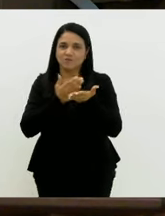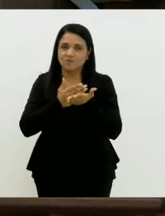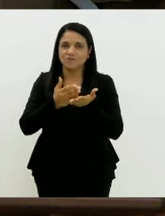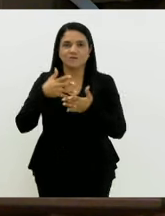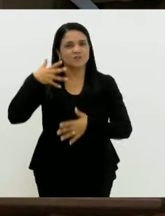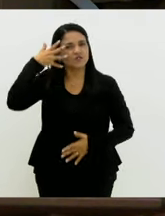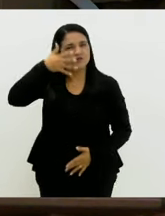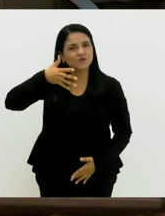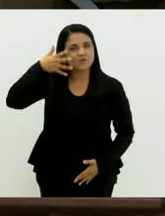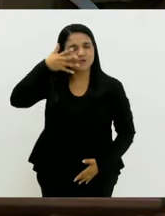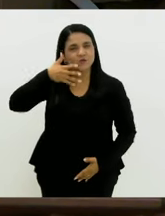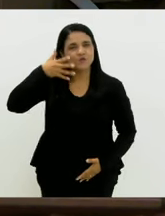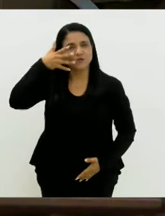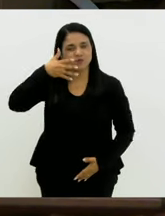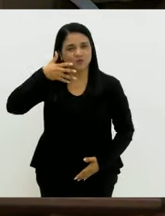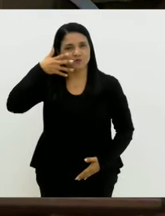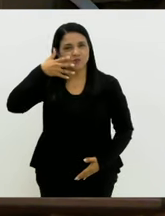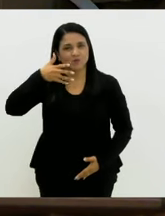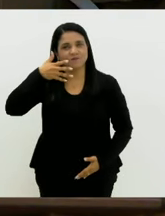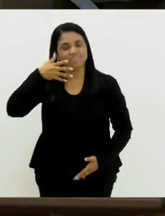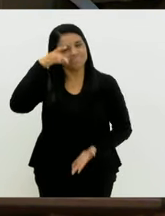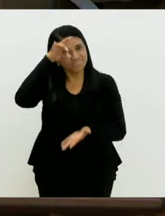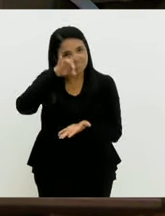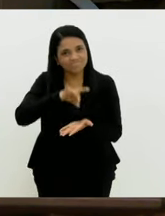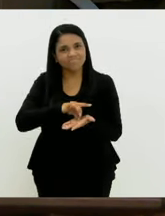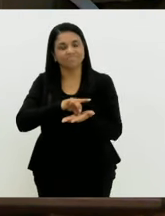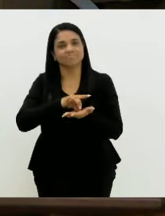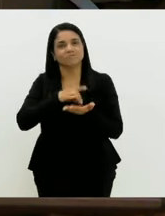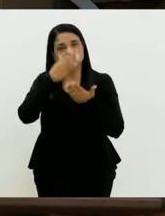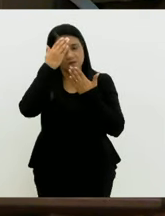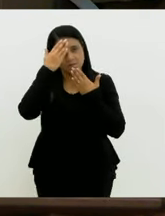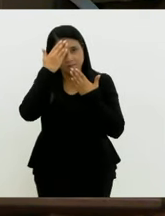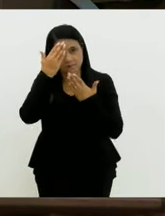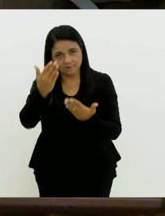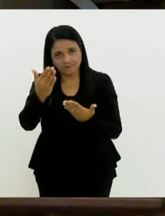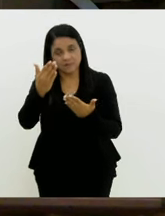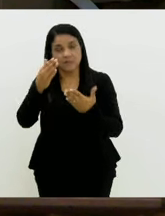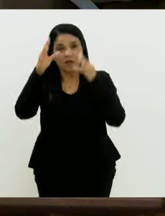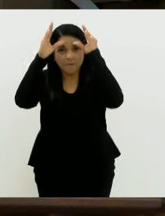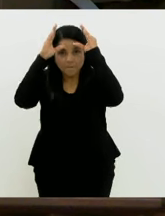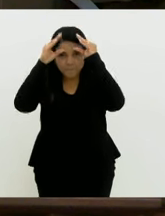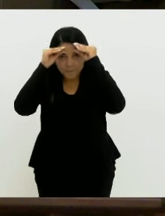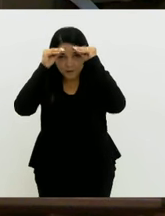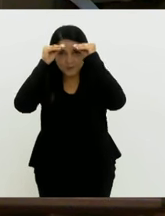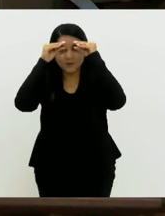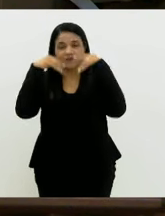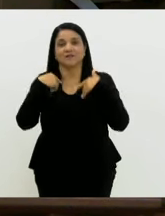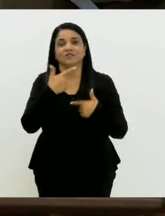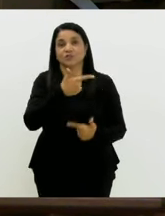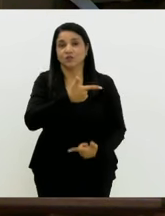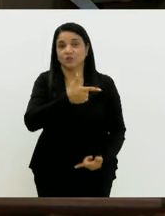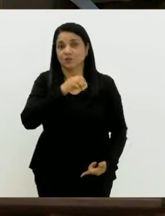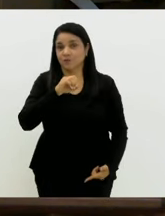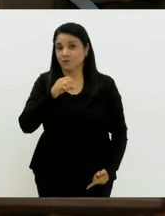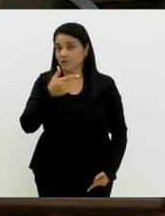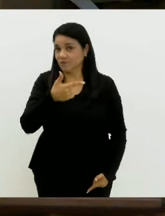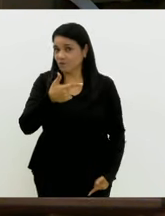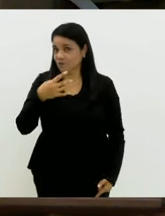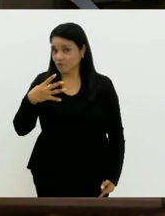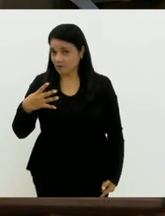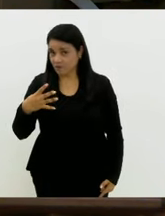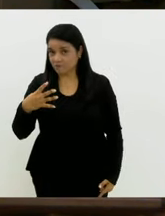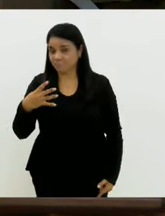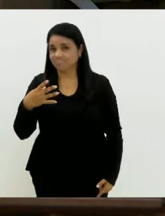que mais uma vez é realmente de agradecimento a essa maturidade, e dizer que 2024 a gente